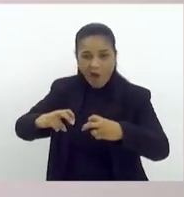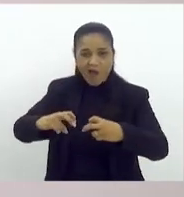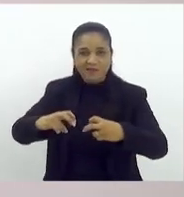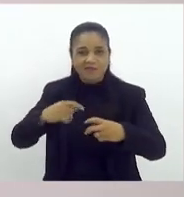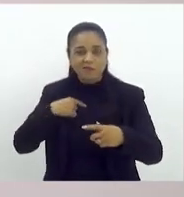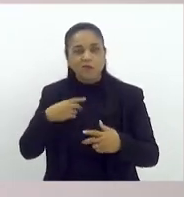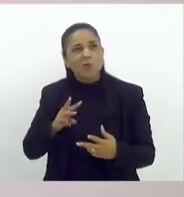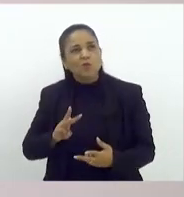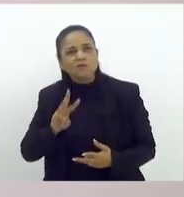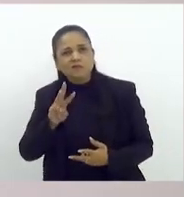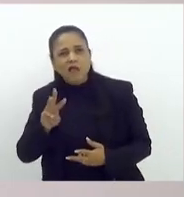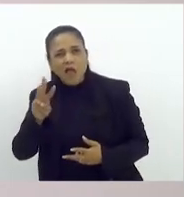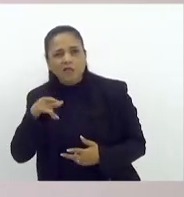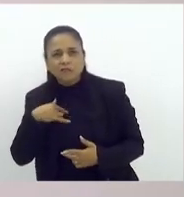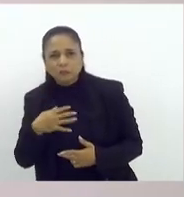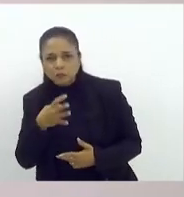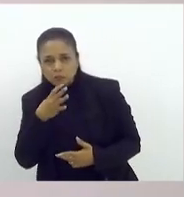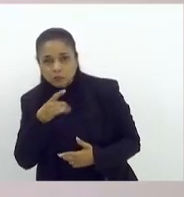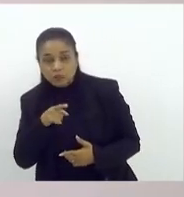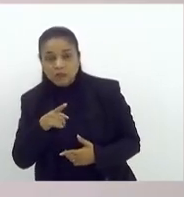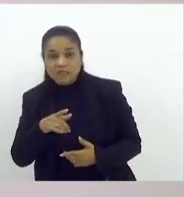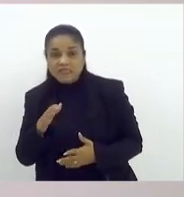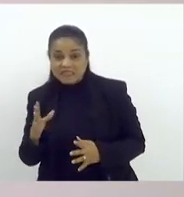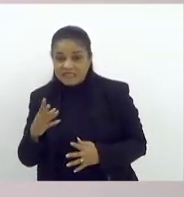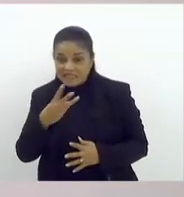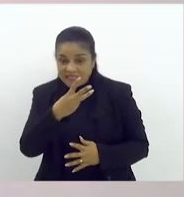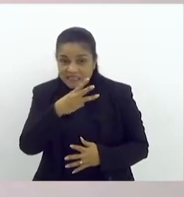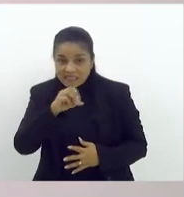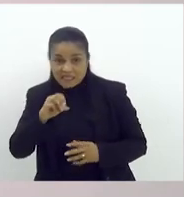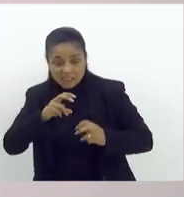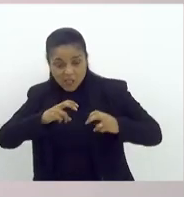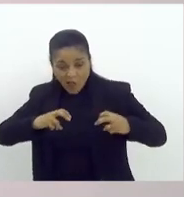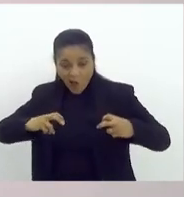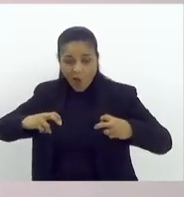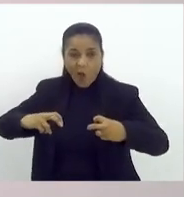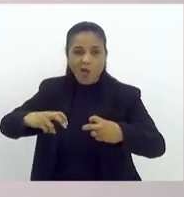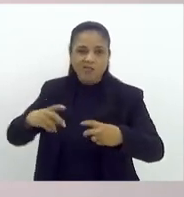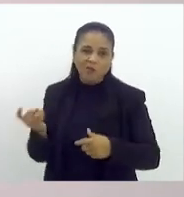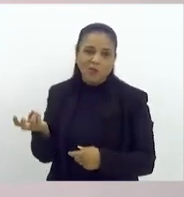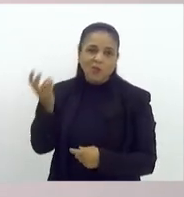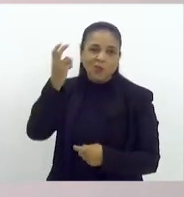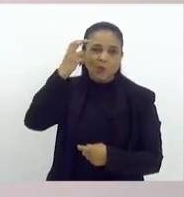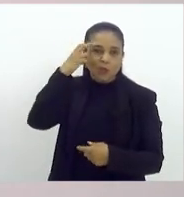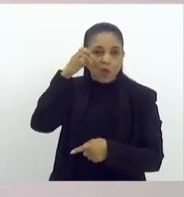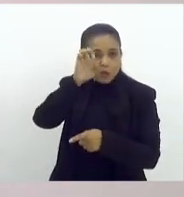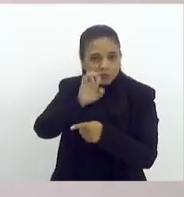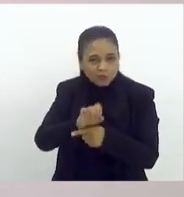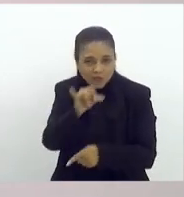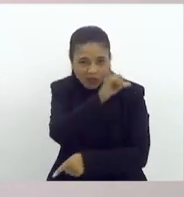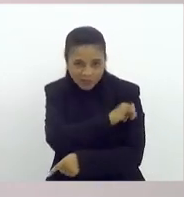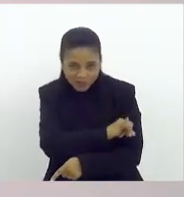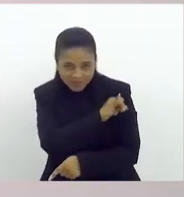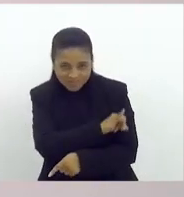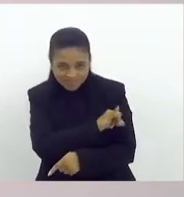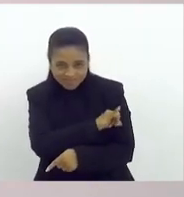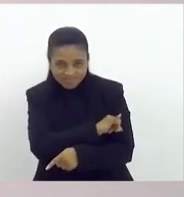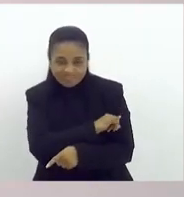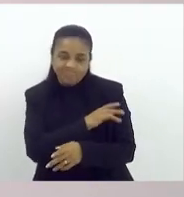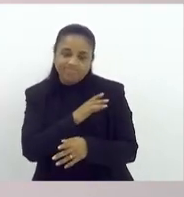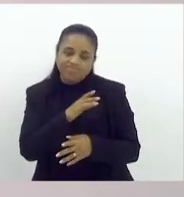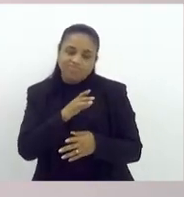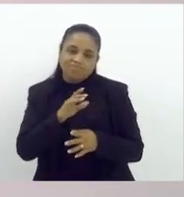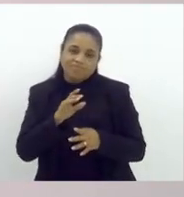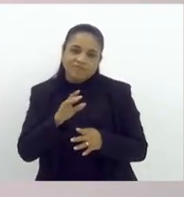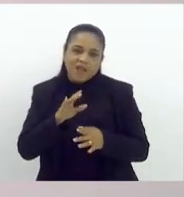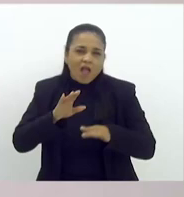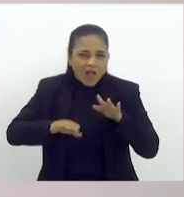que chegou a computar mais de 300 rodas culturais no estado né então é lógico que eventualmente